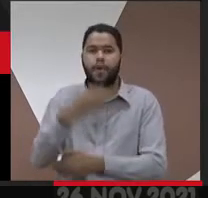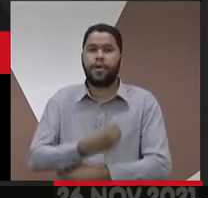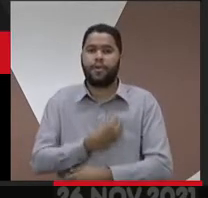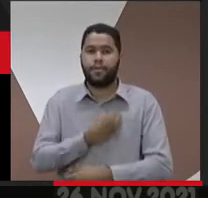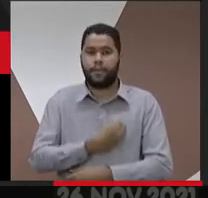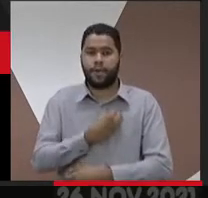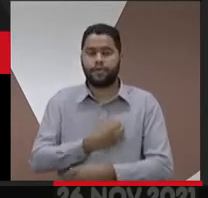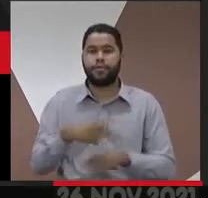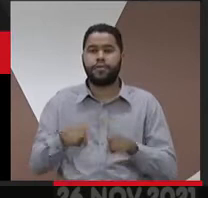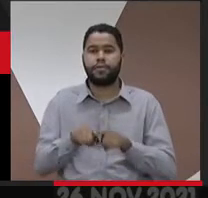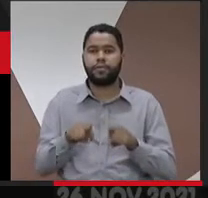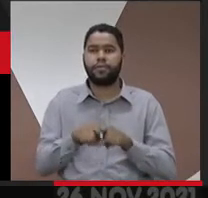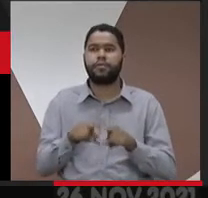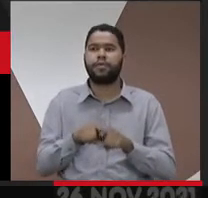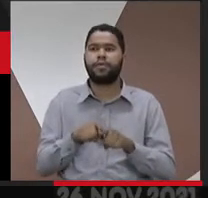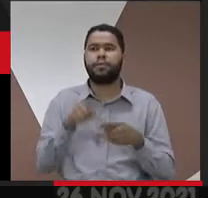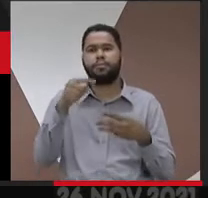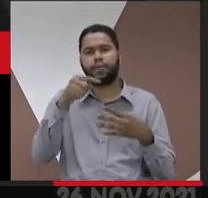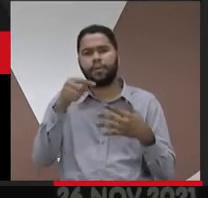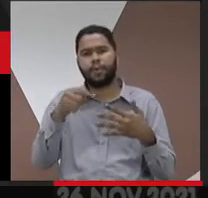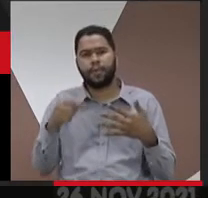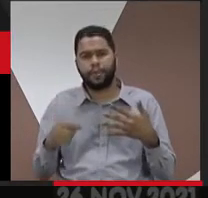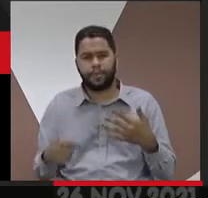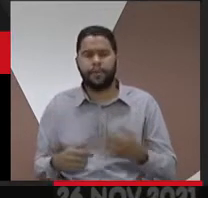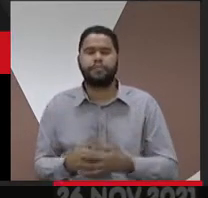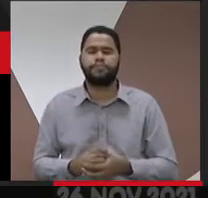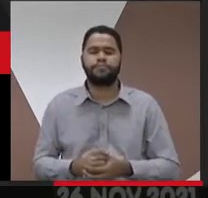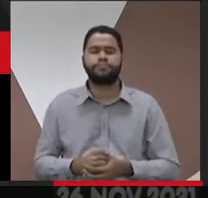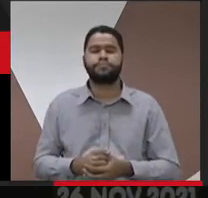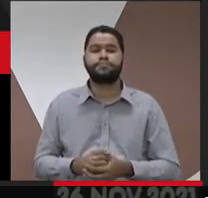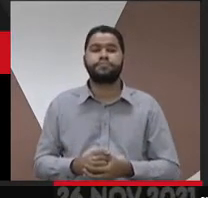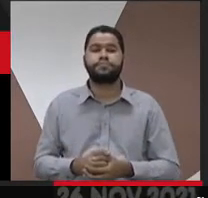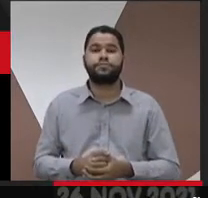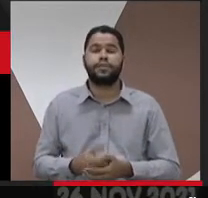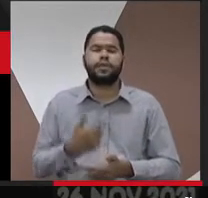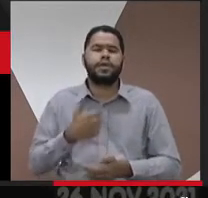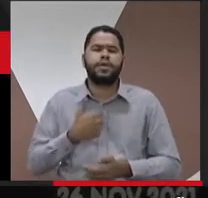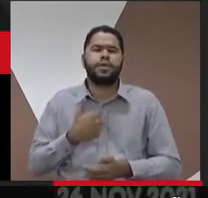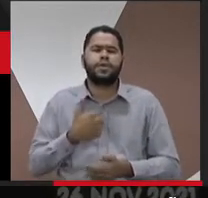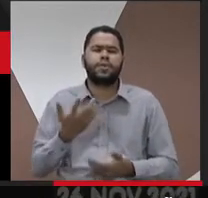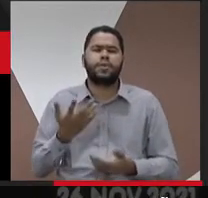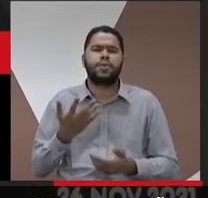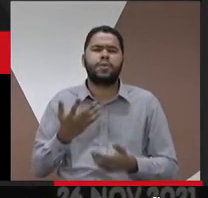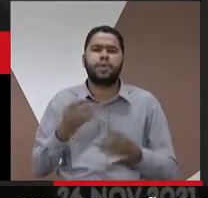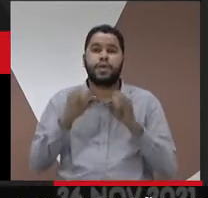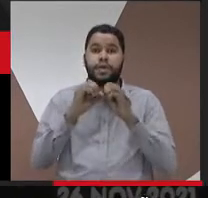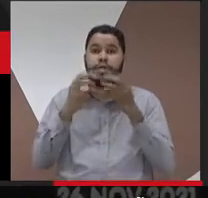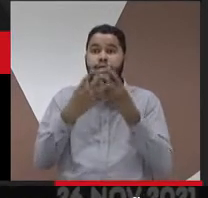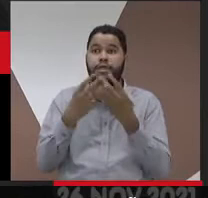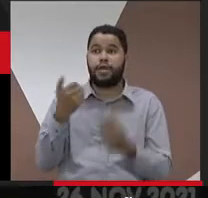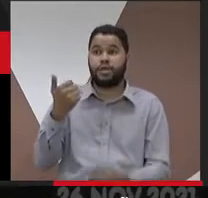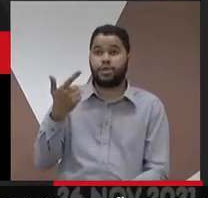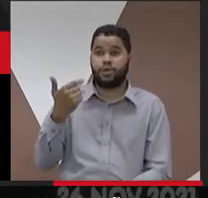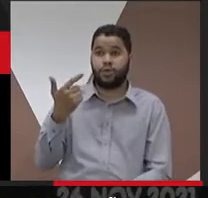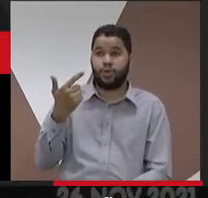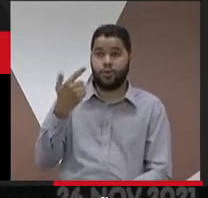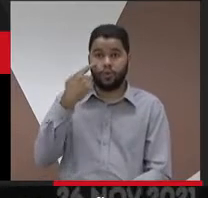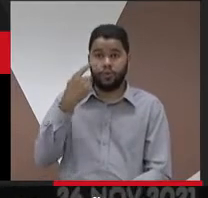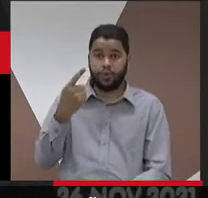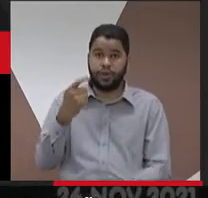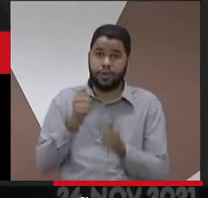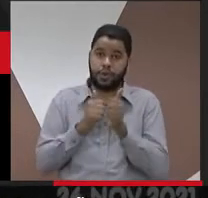mudasse a alça sul prevista. Isso eu tô no slide 12, espero que os senhores estejam